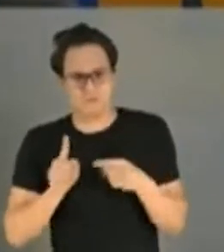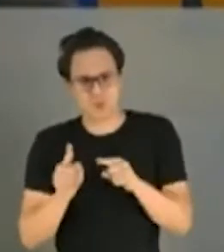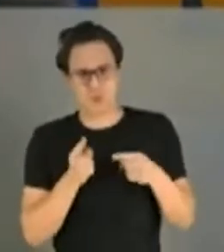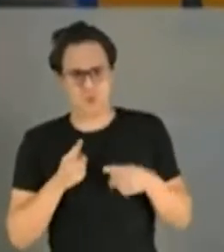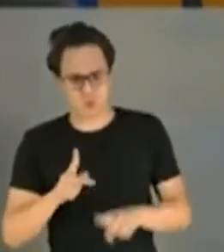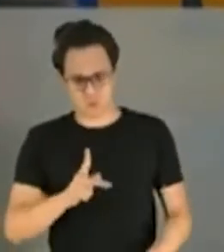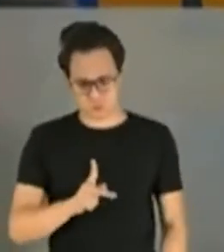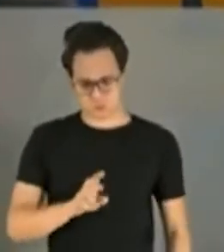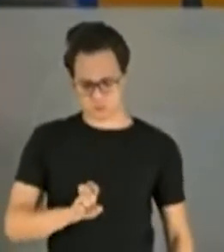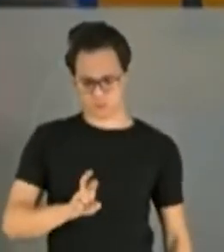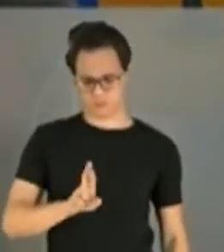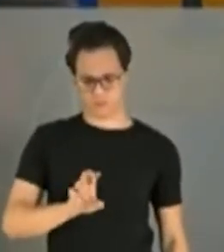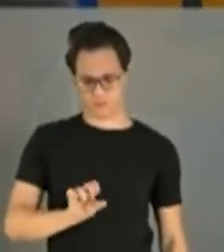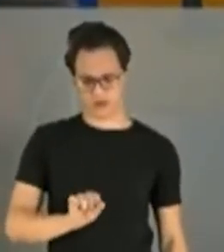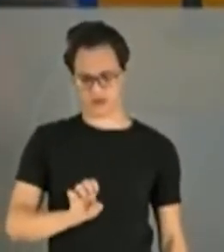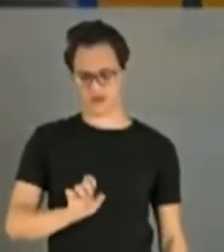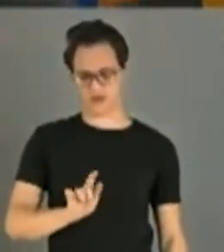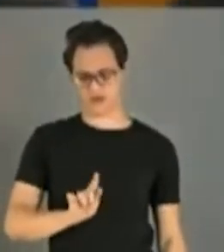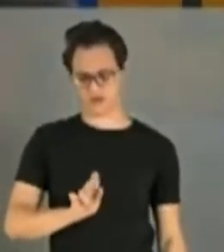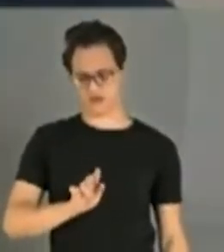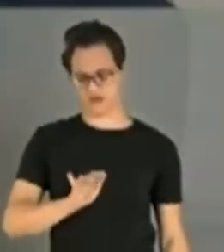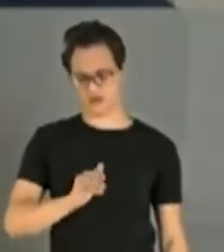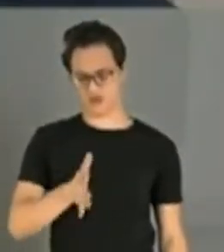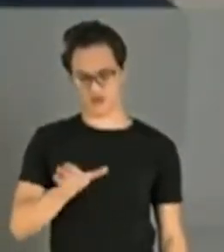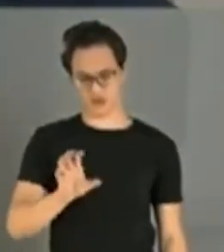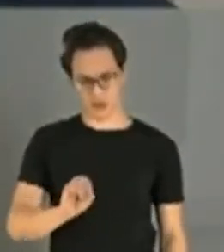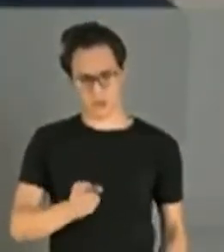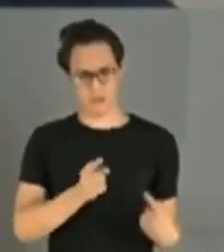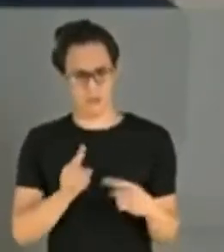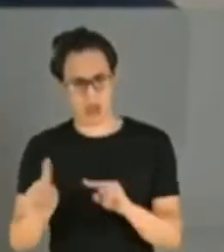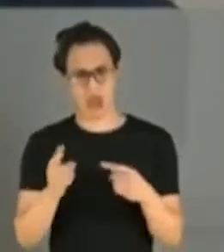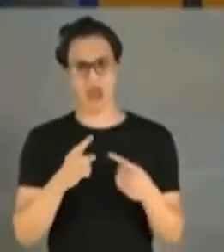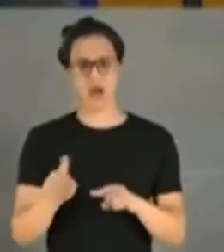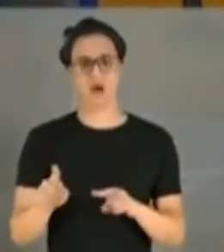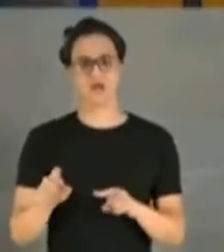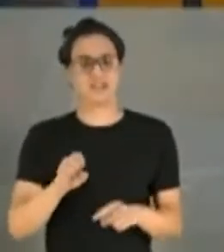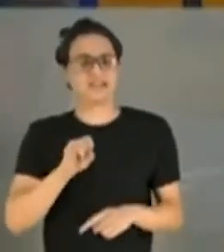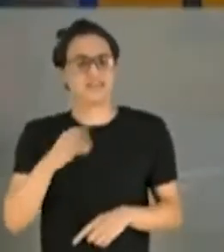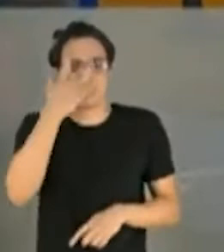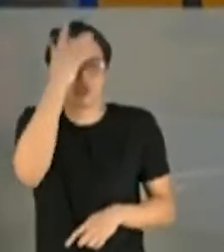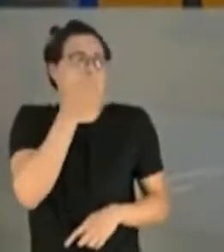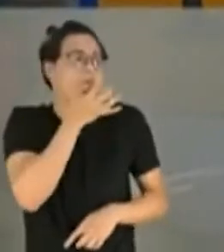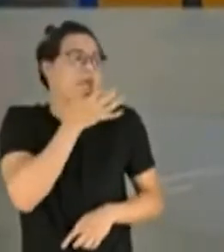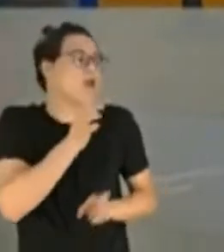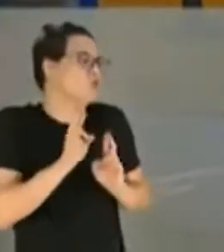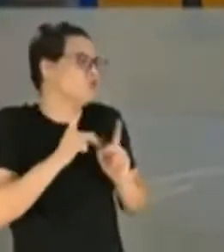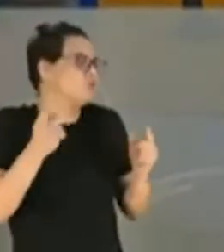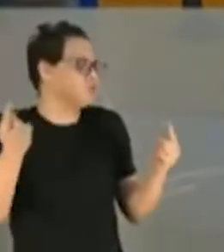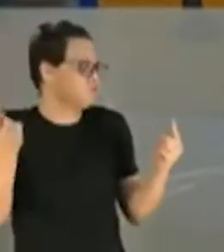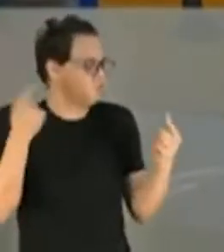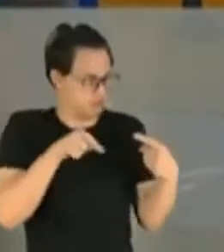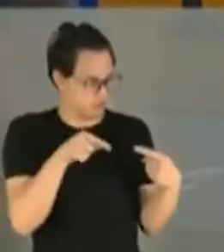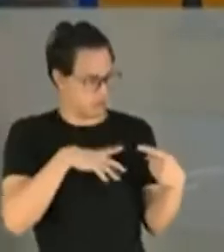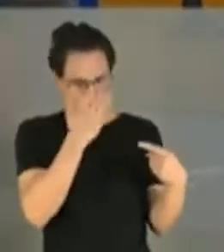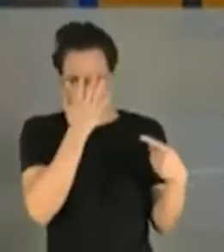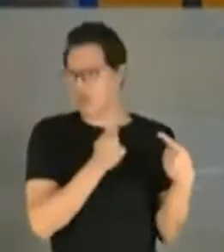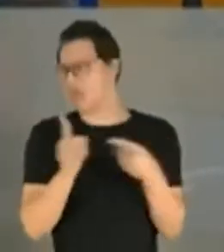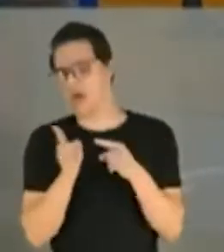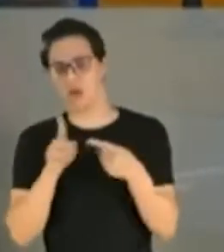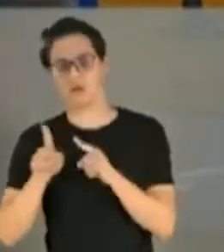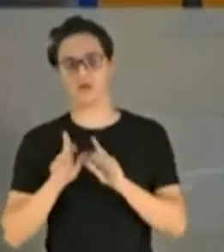declarada a ideias divergentes no país. Hoje, nós fomos aí